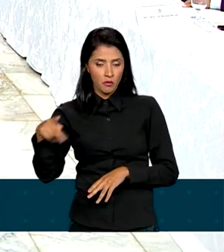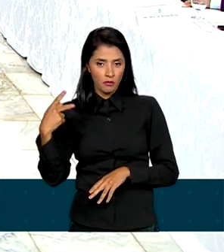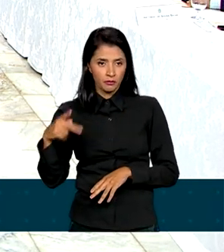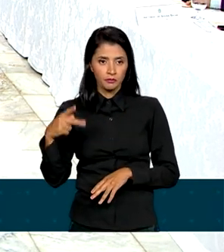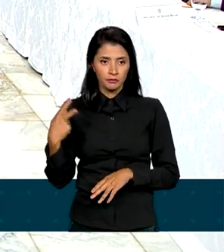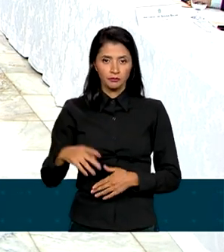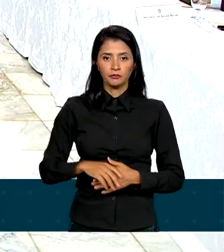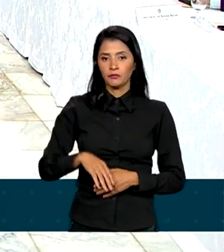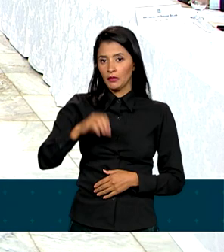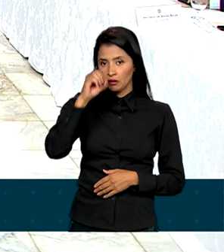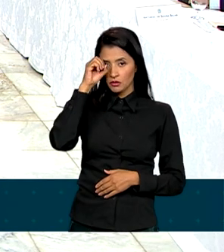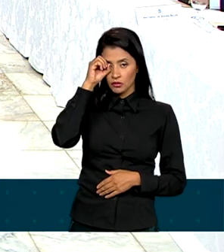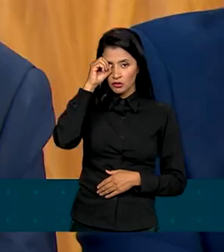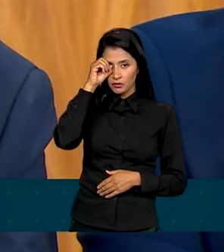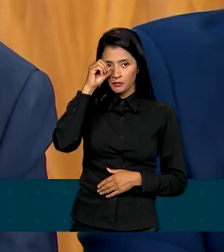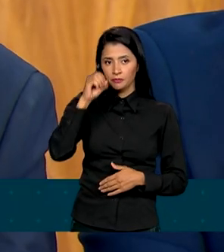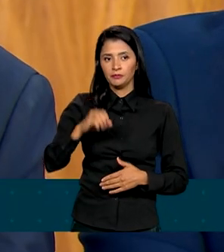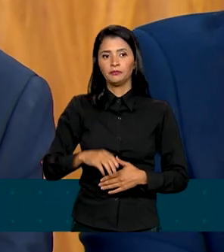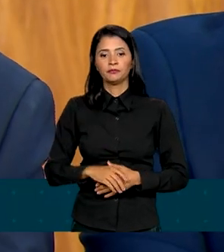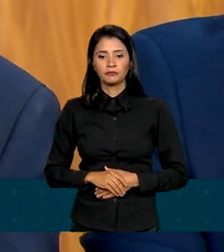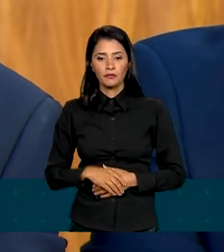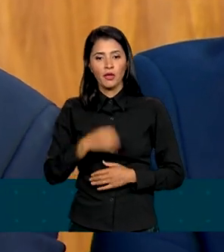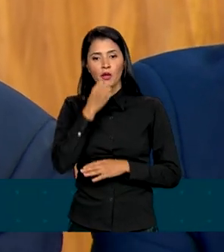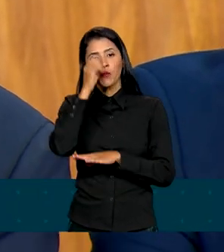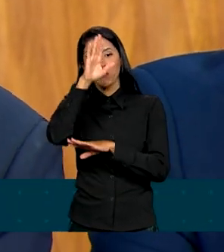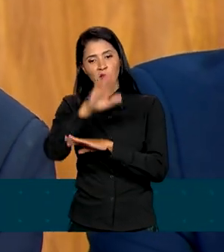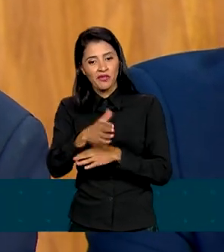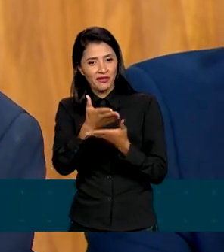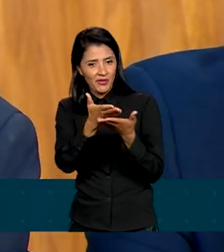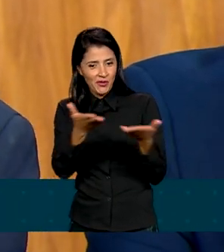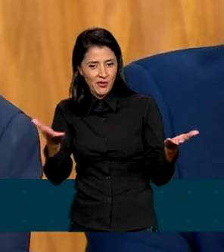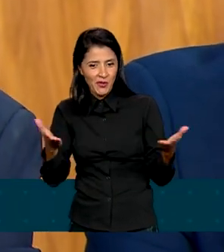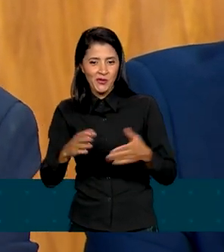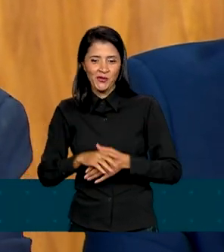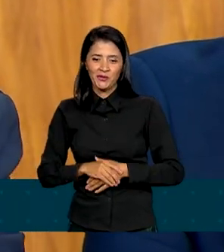Alexandre Padilha. Boa tarde a todas e a todos.